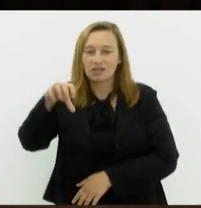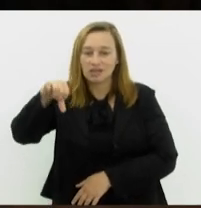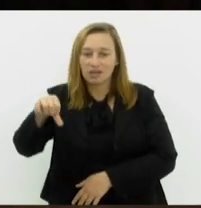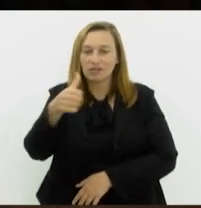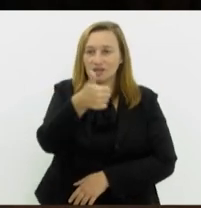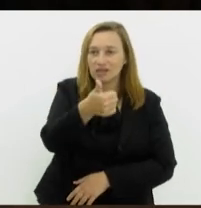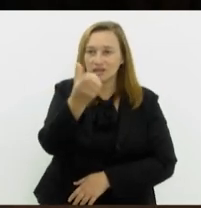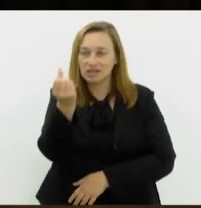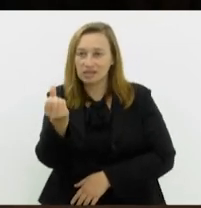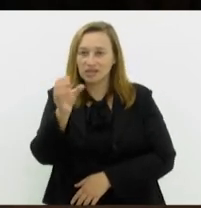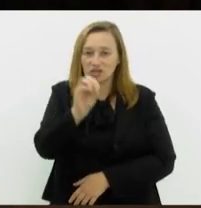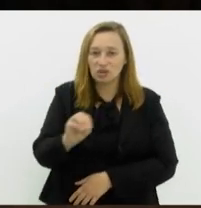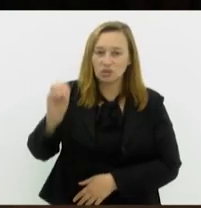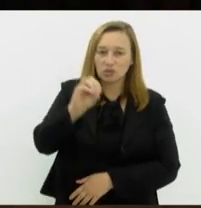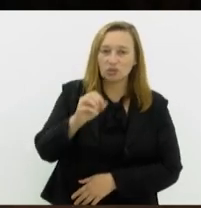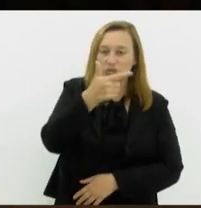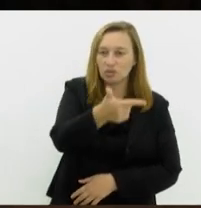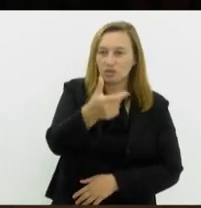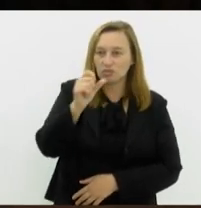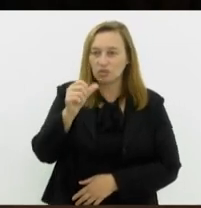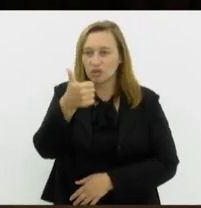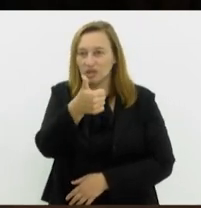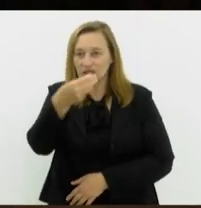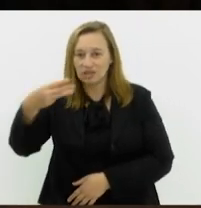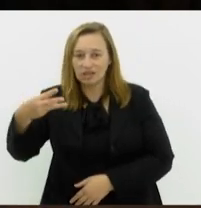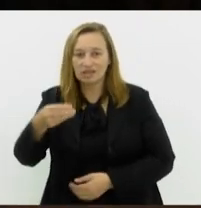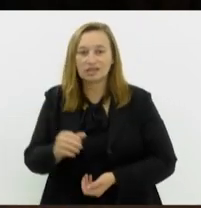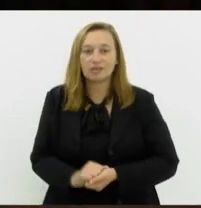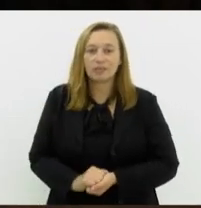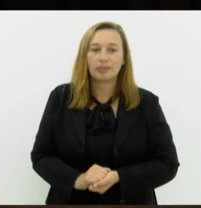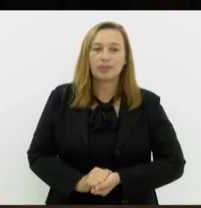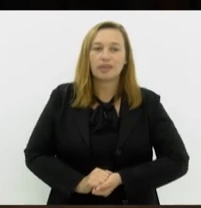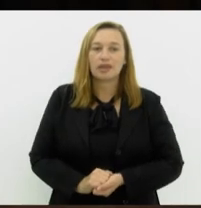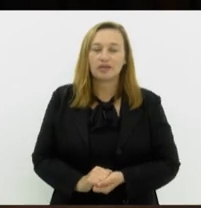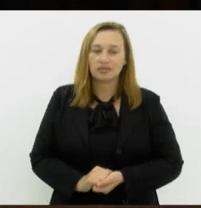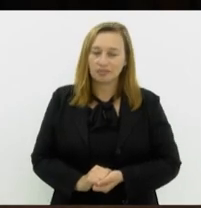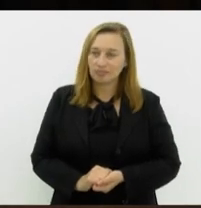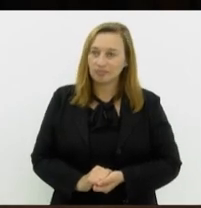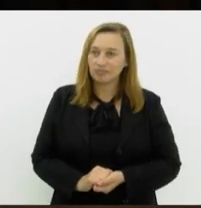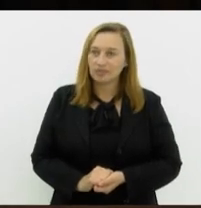6.559, 16 de outubro de 2013, que institui